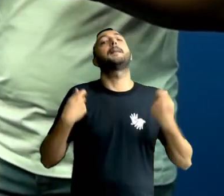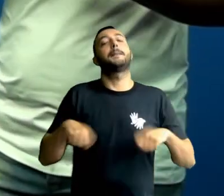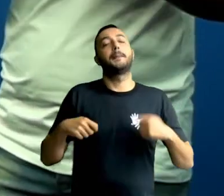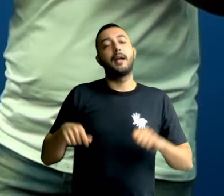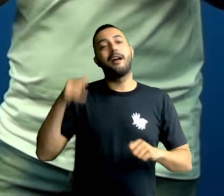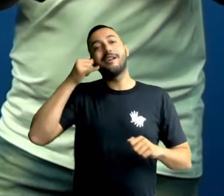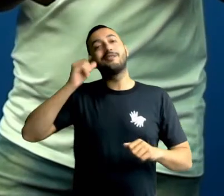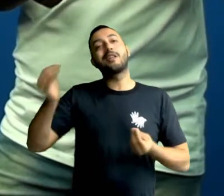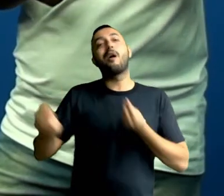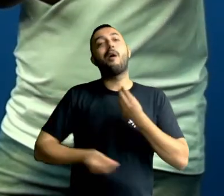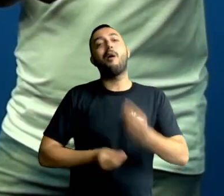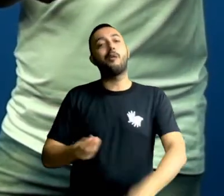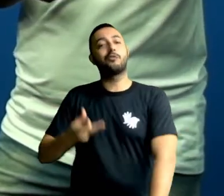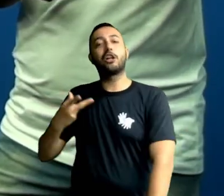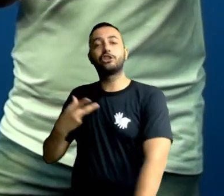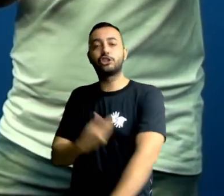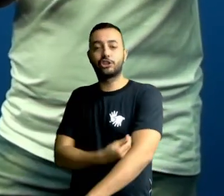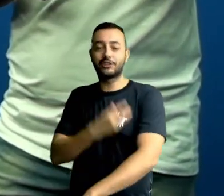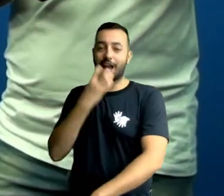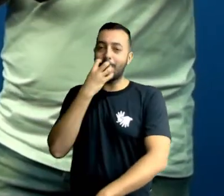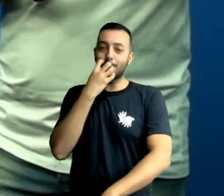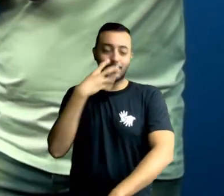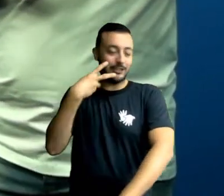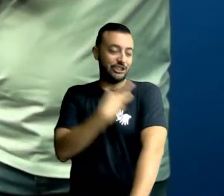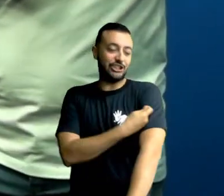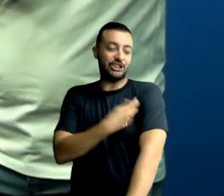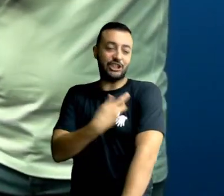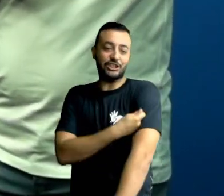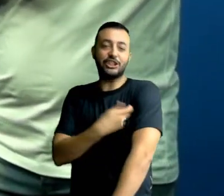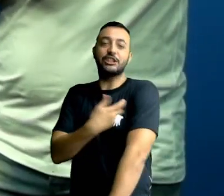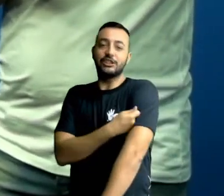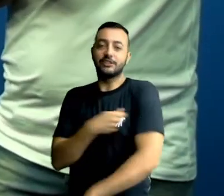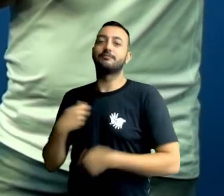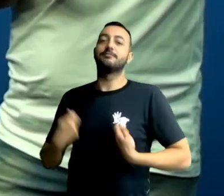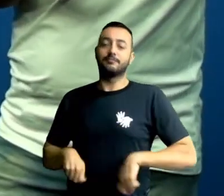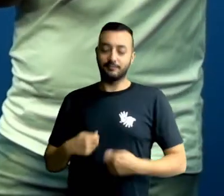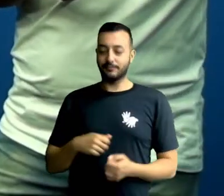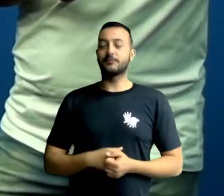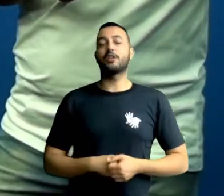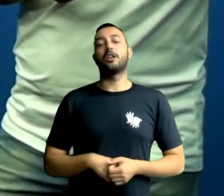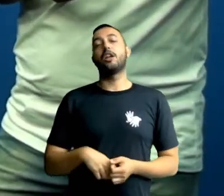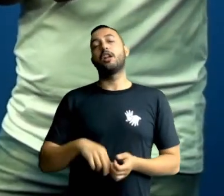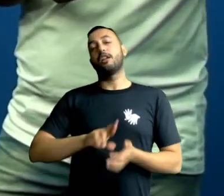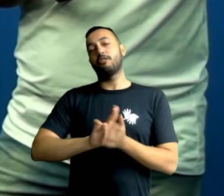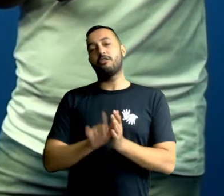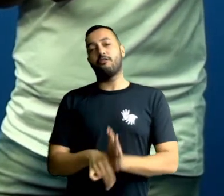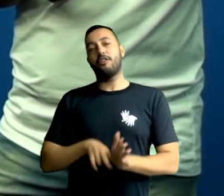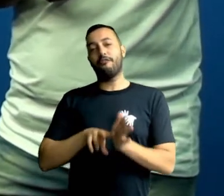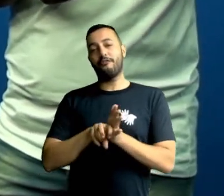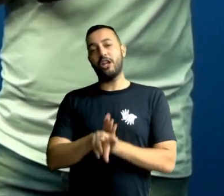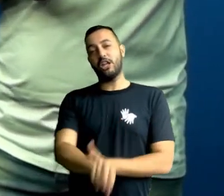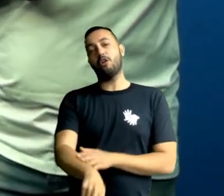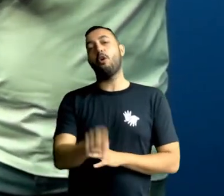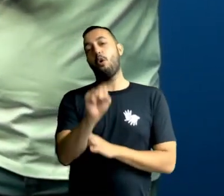né? As vacinas que são as chamadas vacinas óctuplas, né? Para 8 viroses,